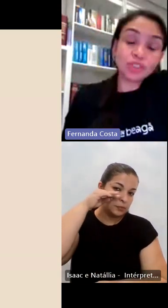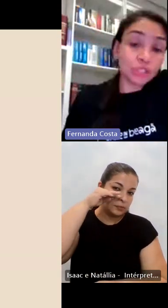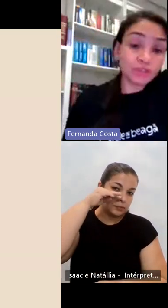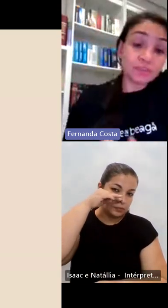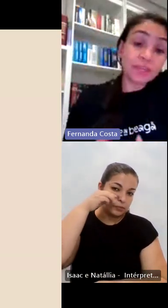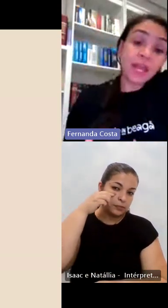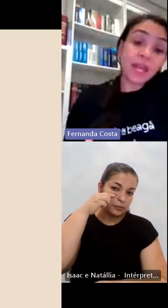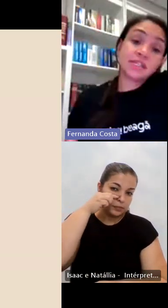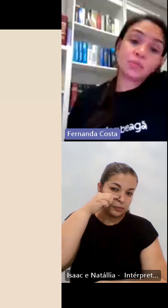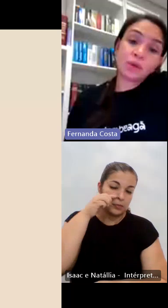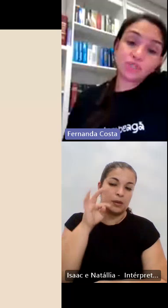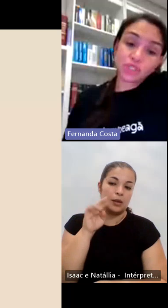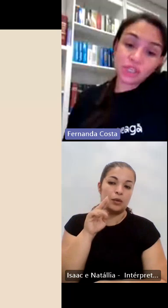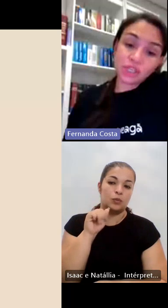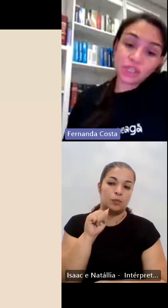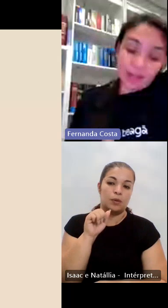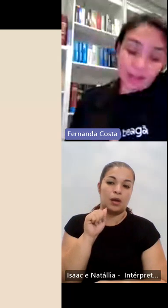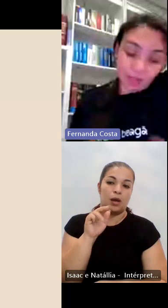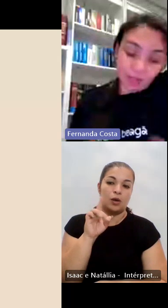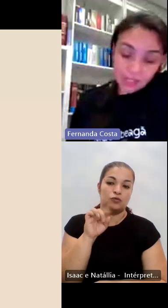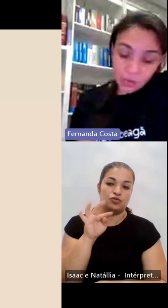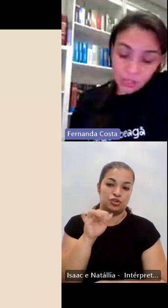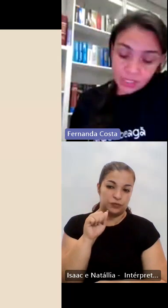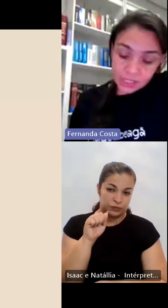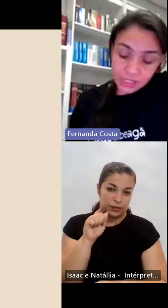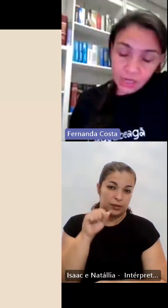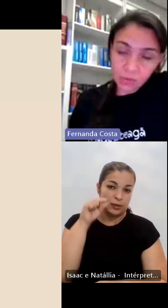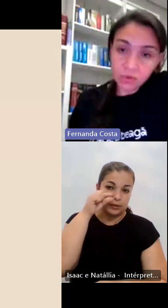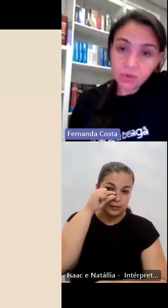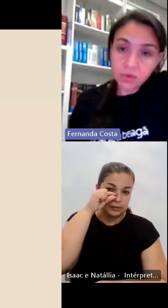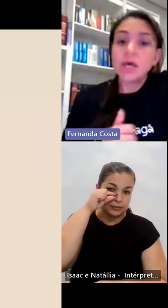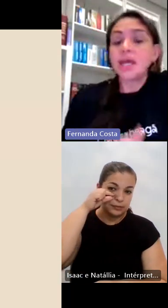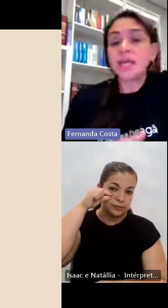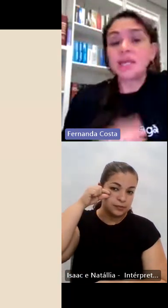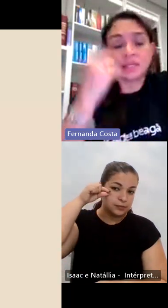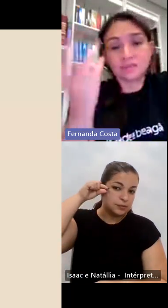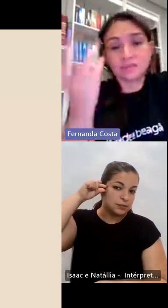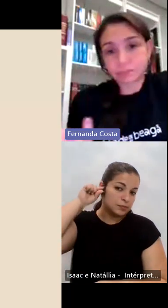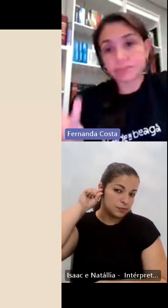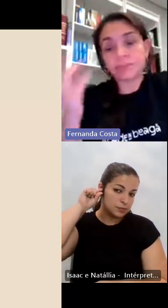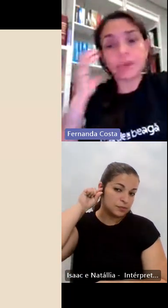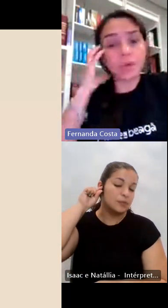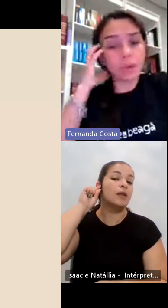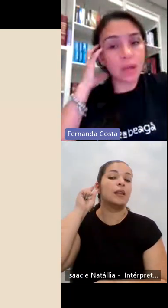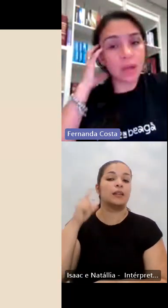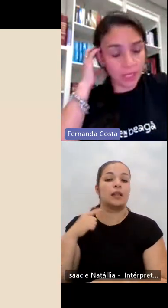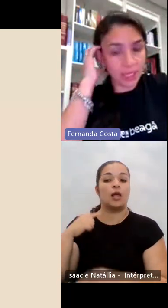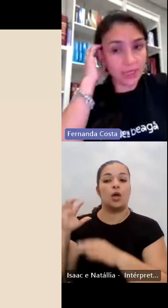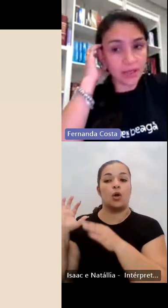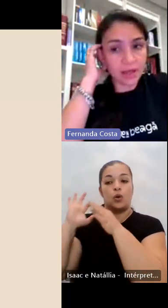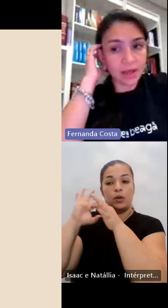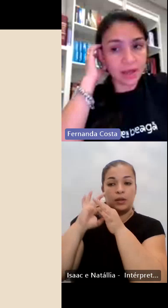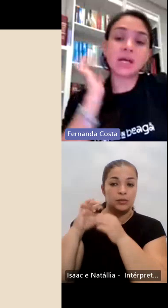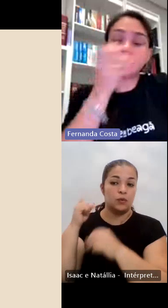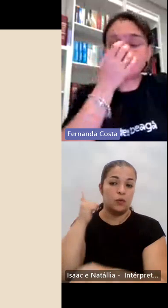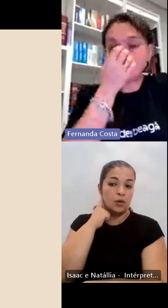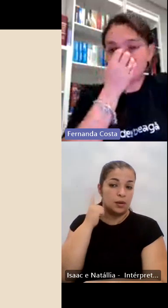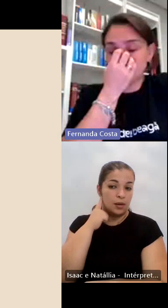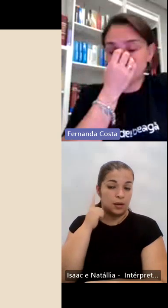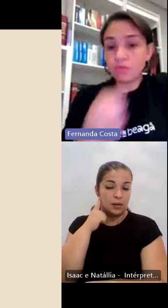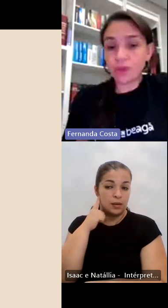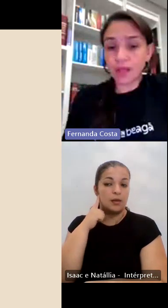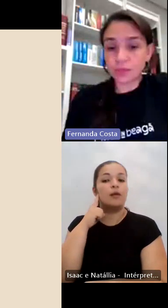tuba auditiva. Essa tuba auditiva, ela faz a conexão entre a orelha, a